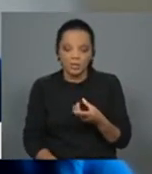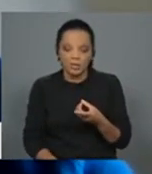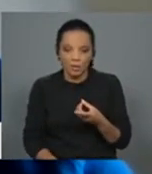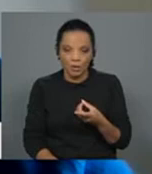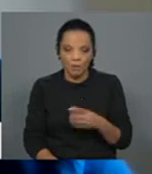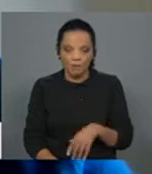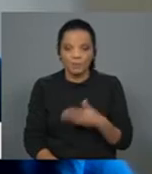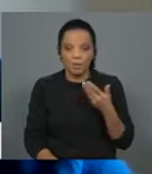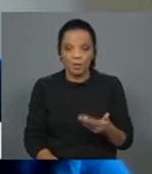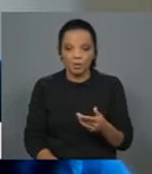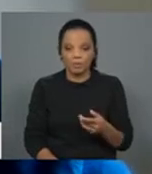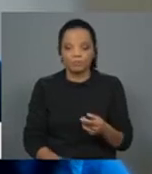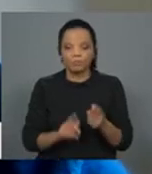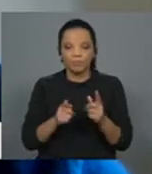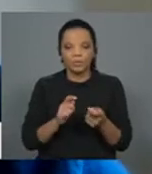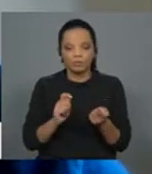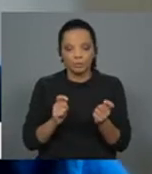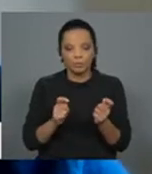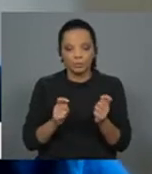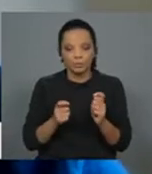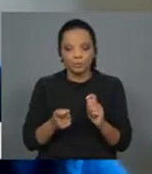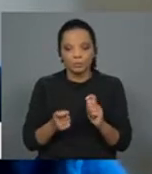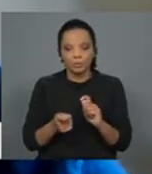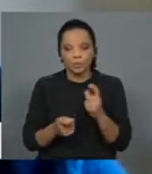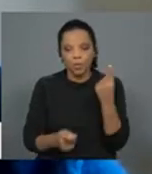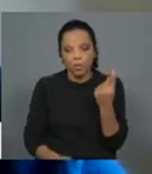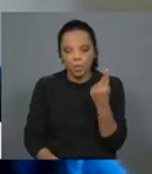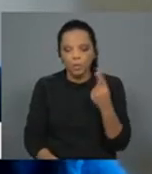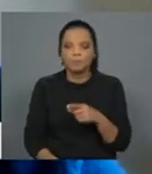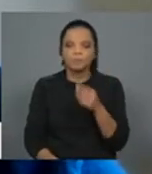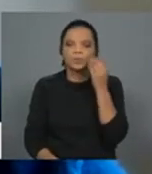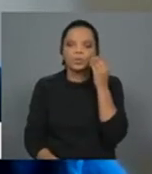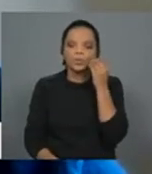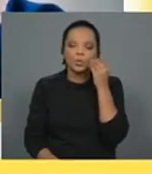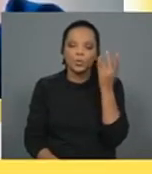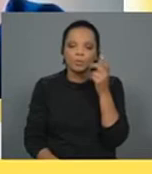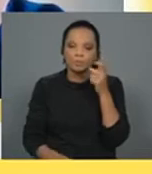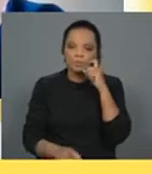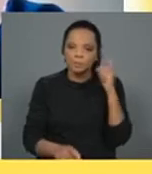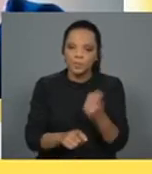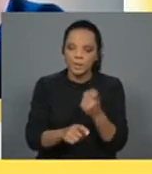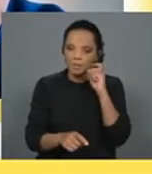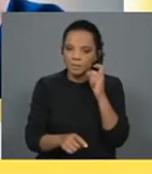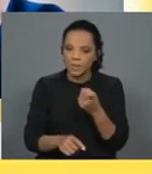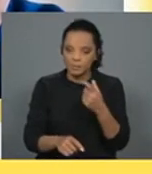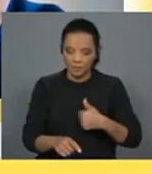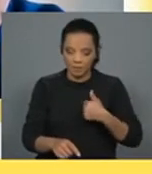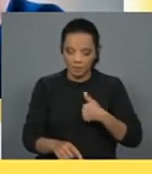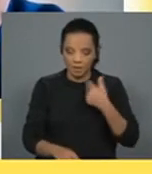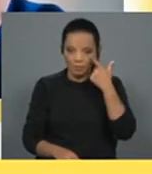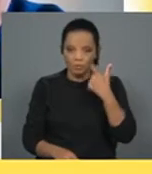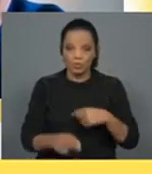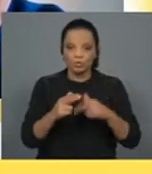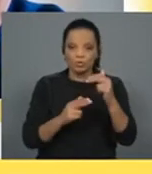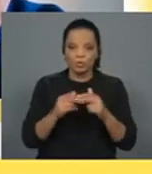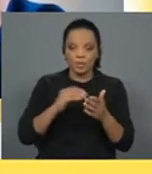neste momento estão a começar a mudar lentamente. Mário, de que forma se faz essa fiscalização? Basta que o construtor assine